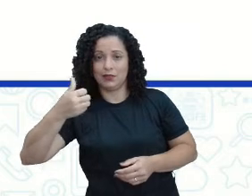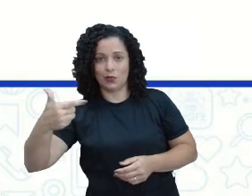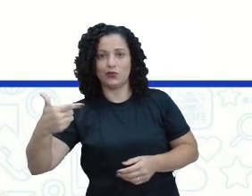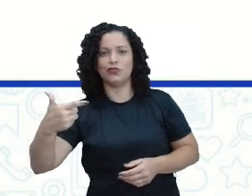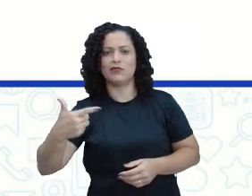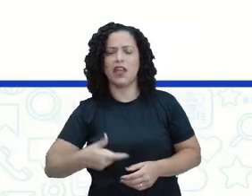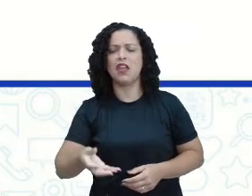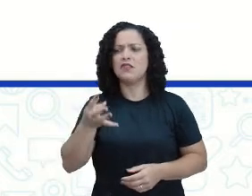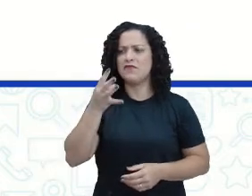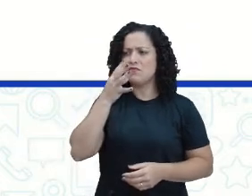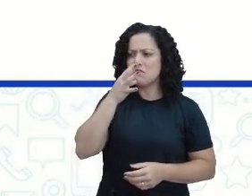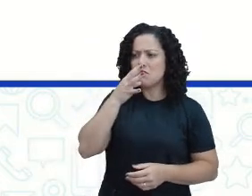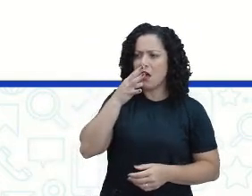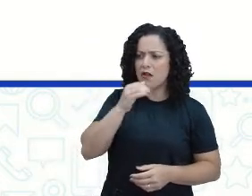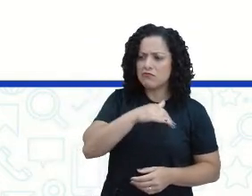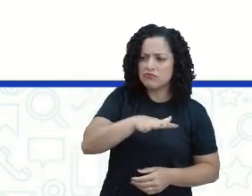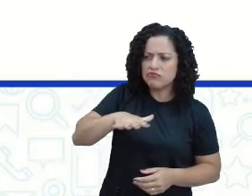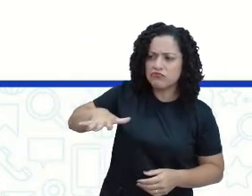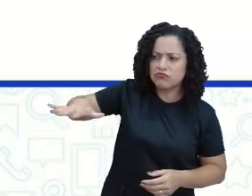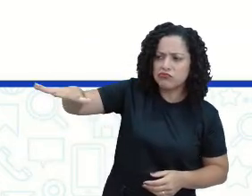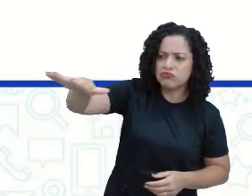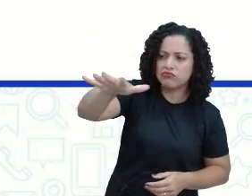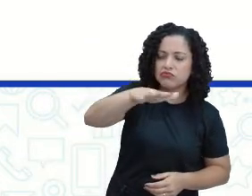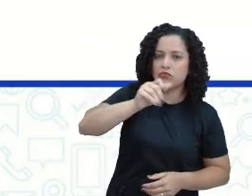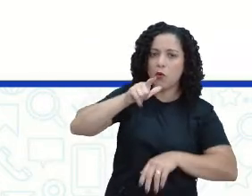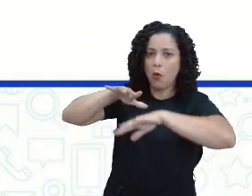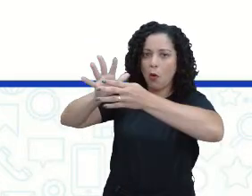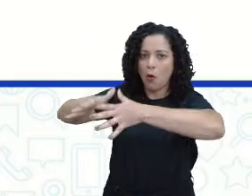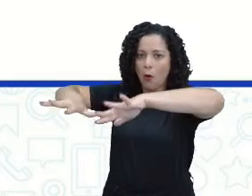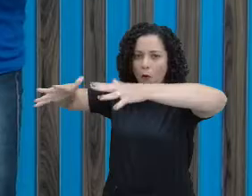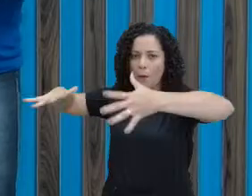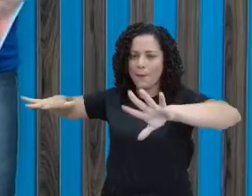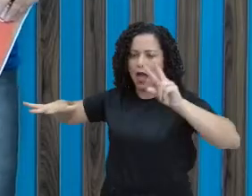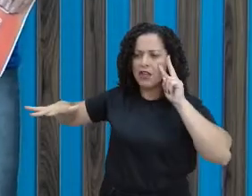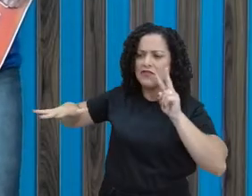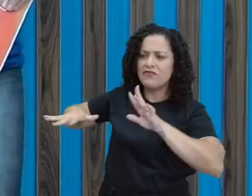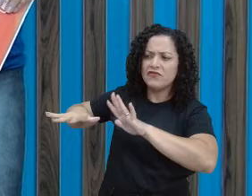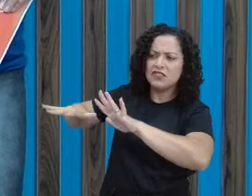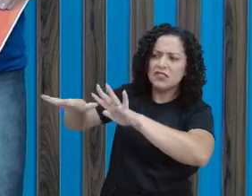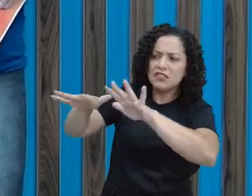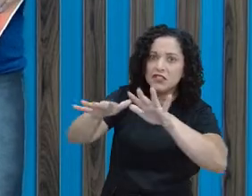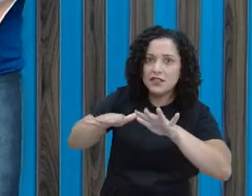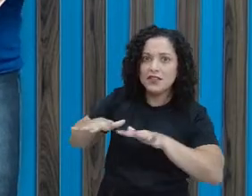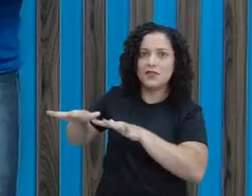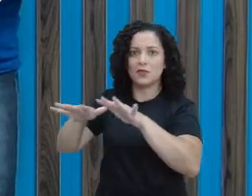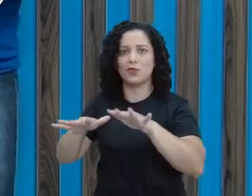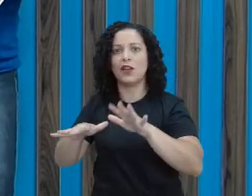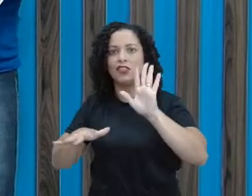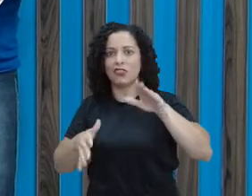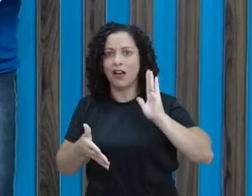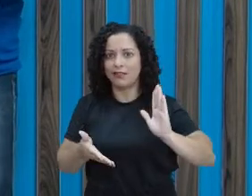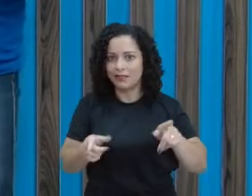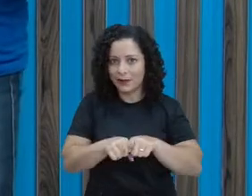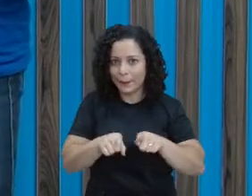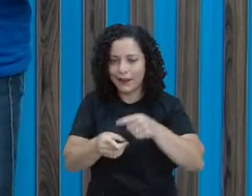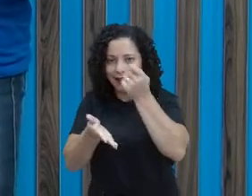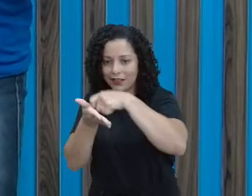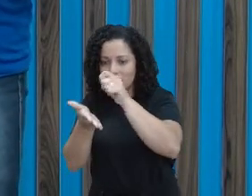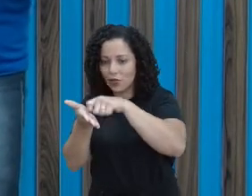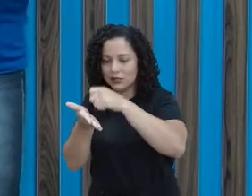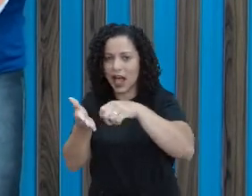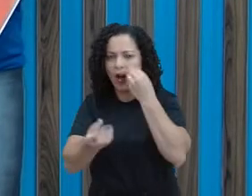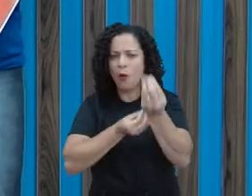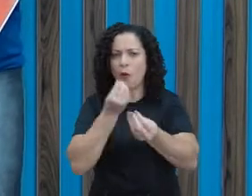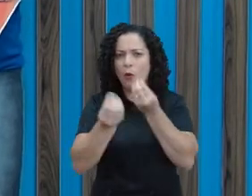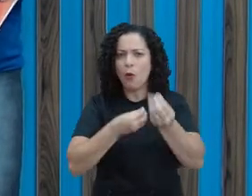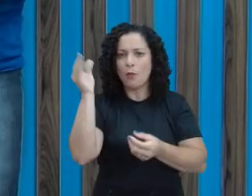nosso litoral. E dizem que ele tem alguns registros anotados a respeito da nossa fauna e da nossa flora, porque essa